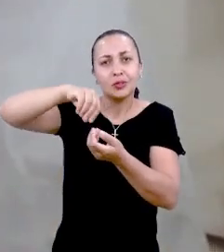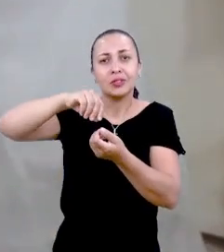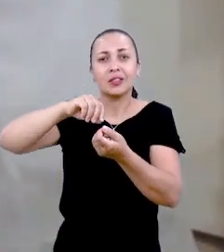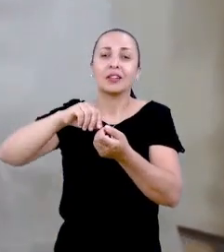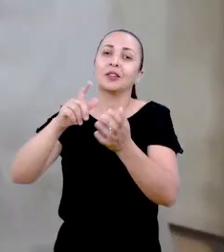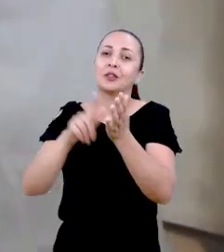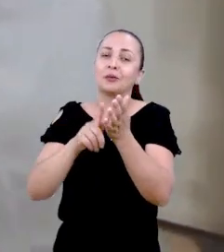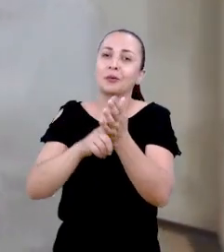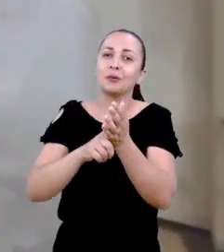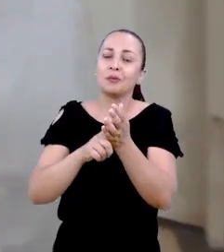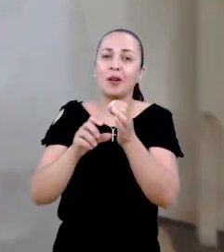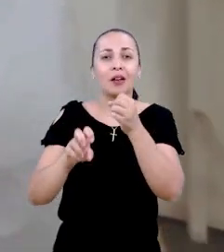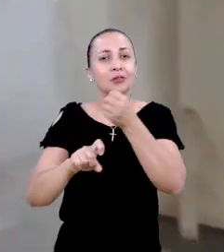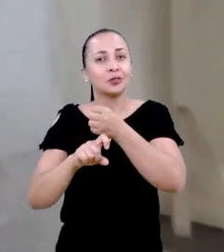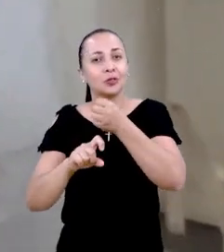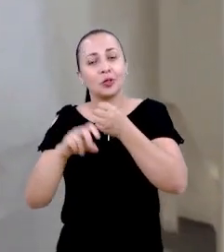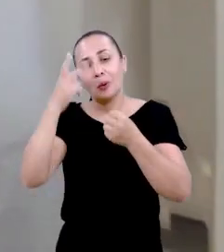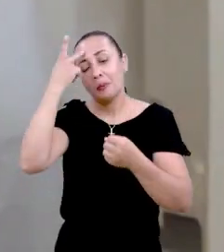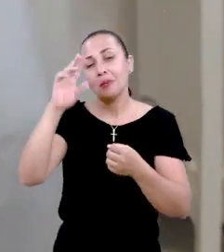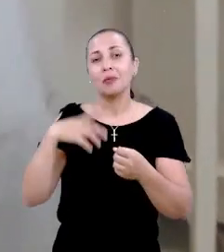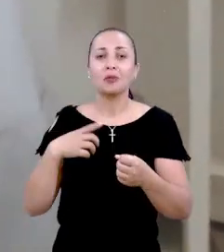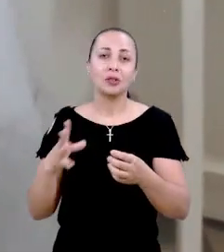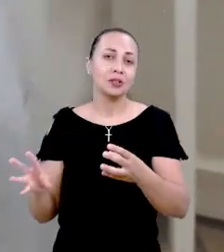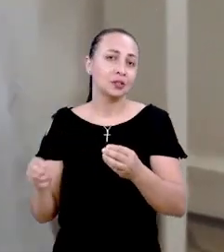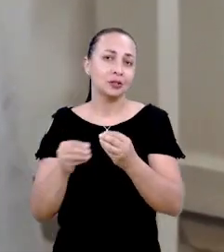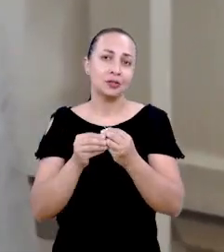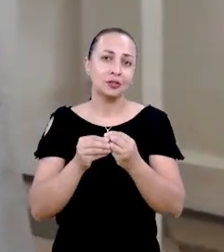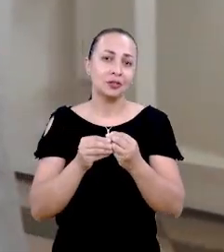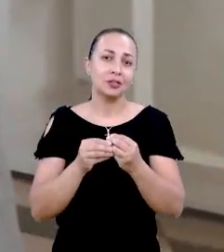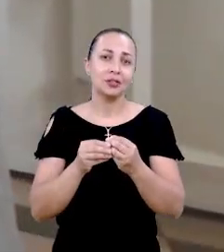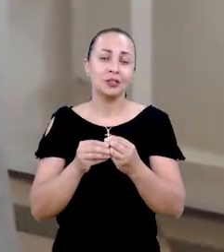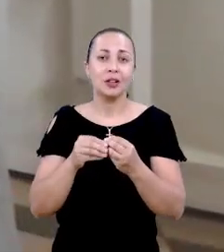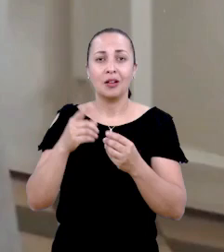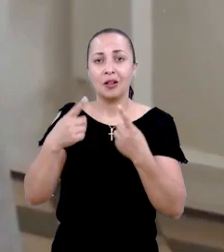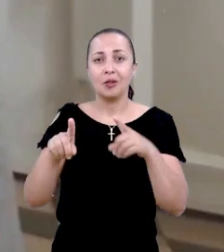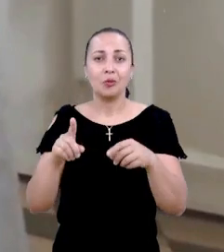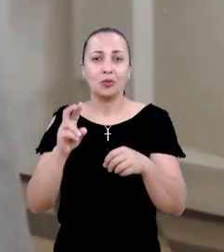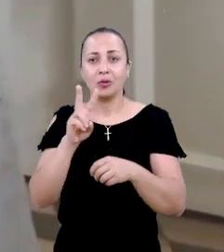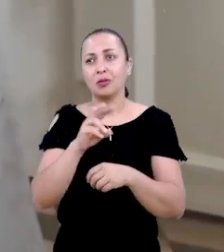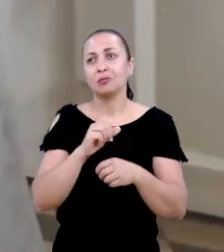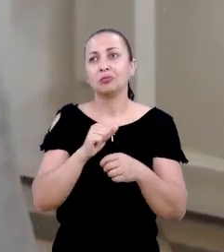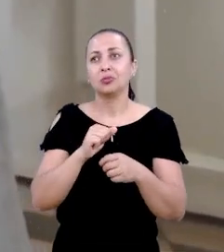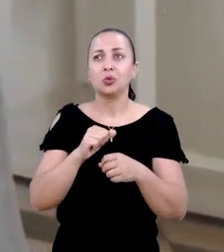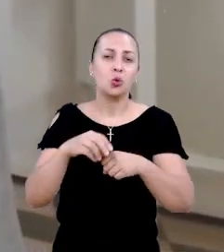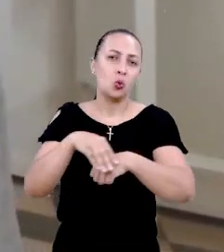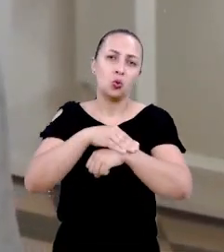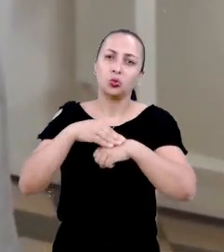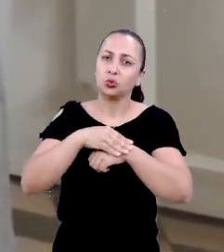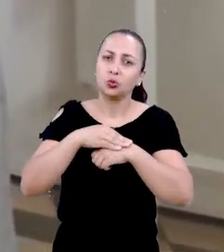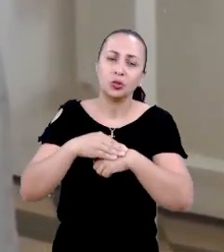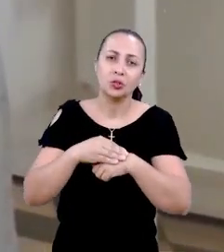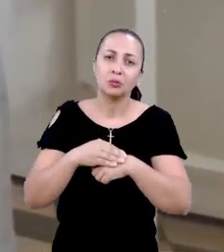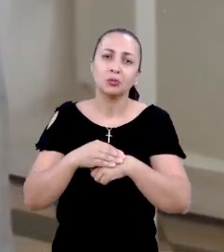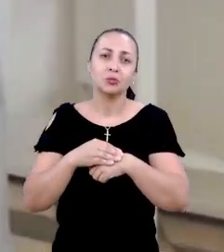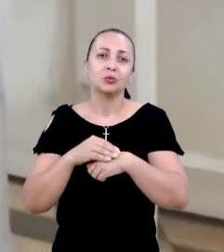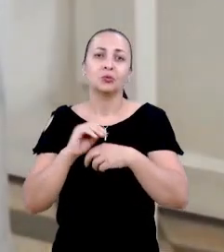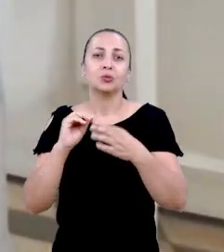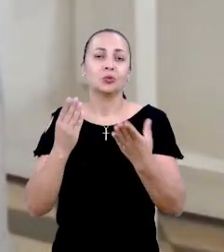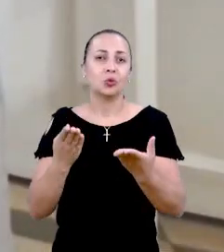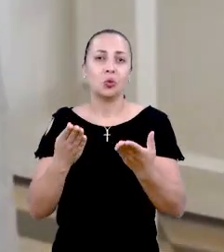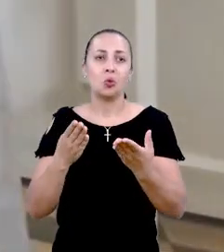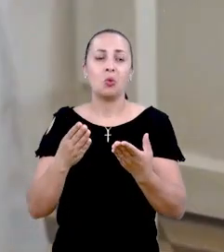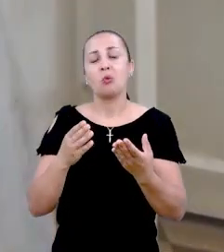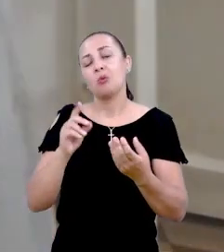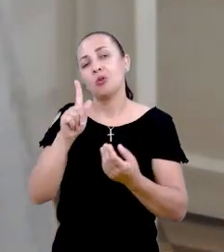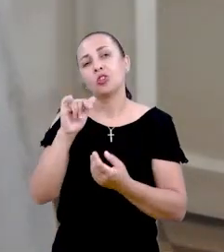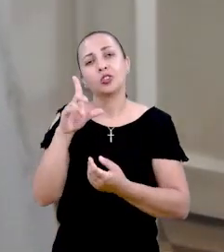caju, para que fosse adicionado a um veículo. Veículo pode ser um gel, pode ser um creme,